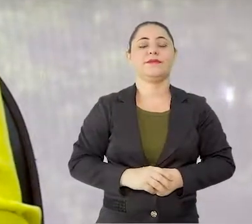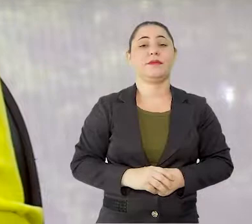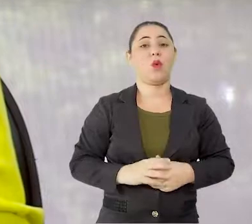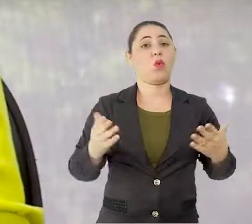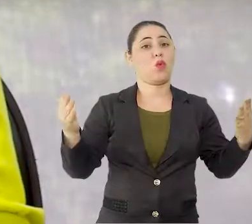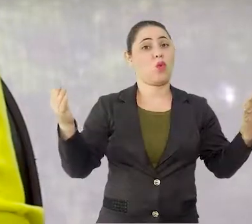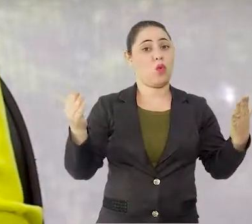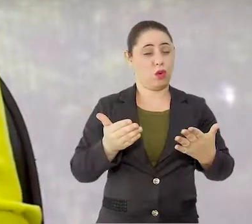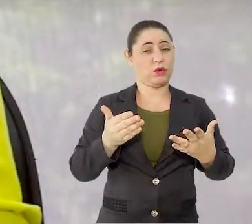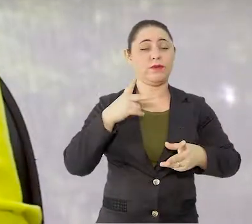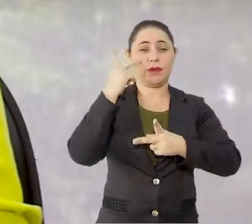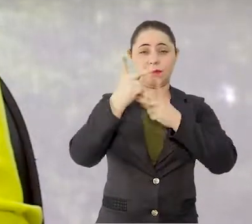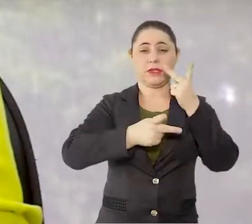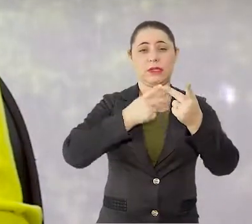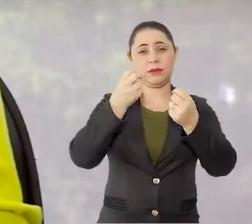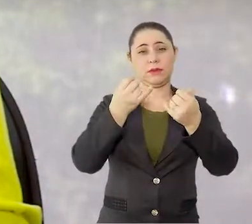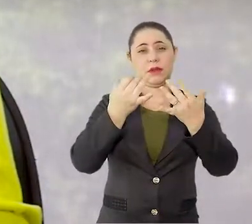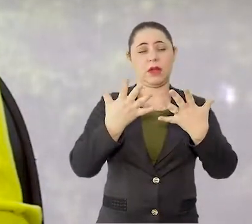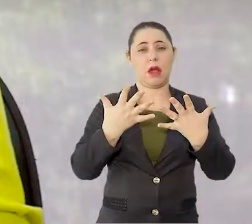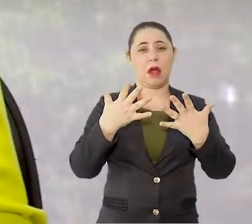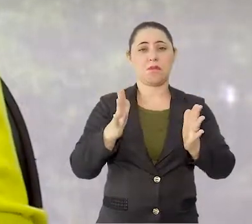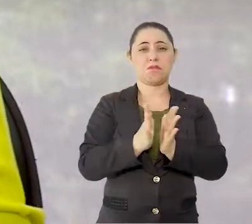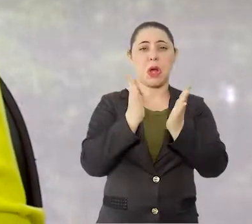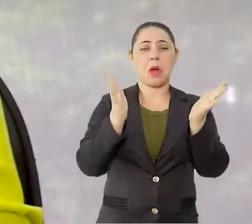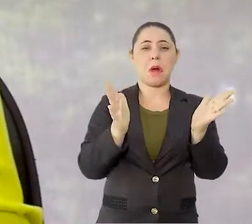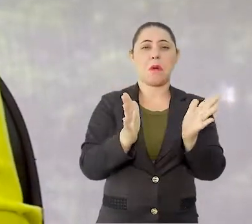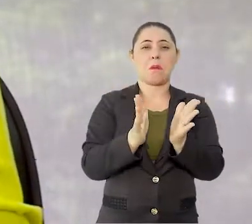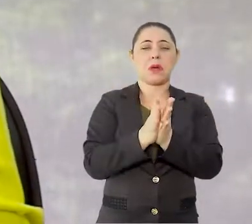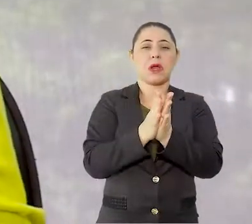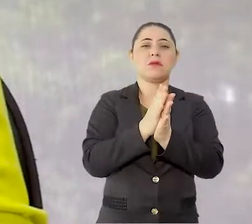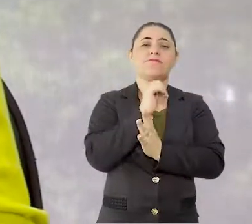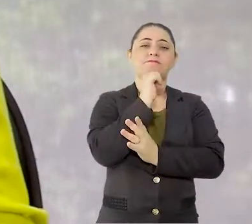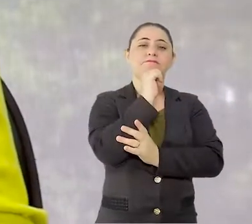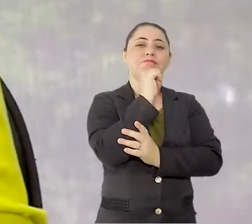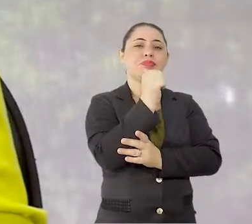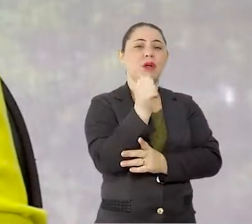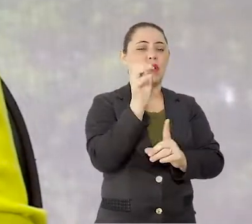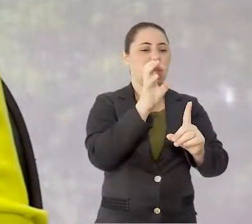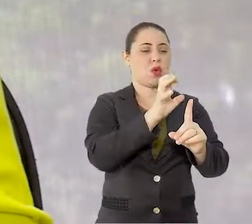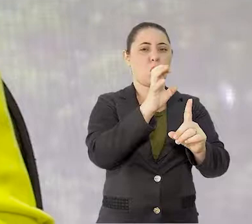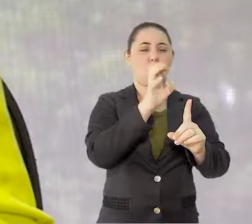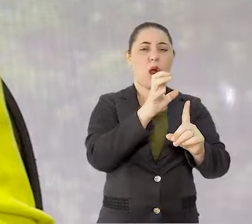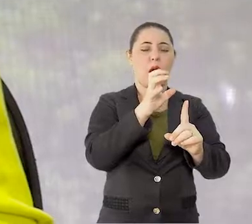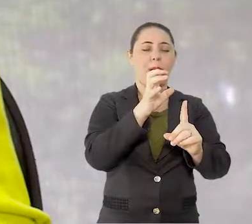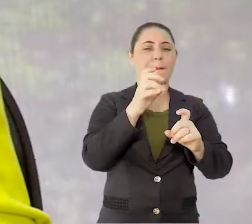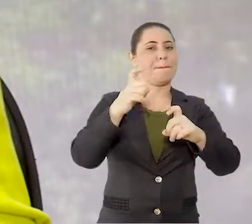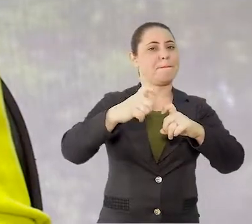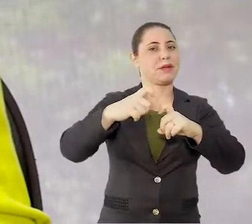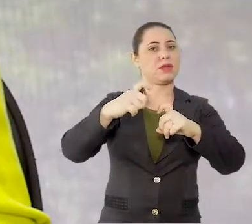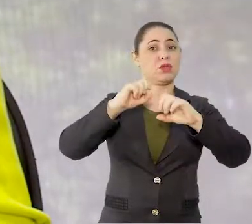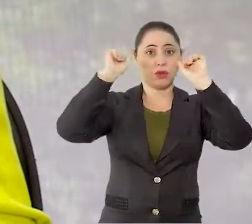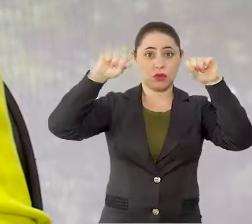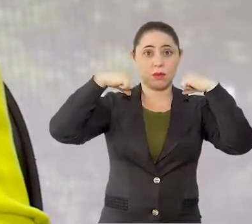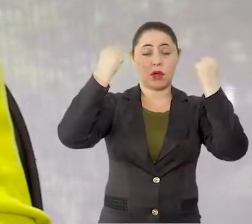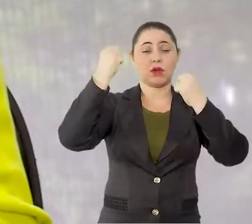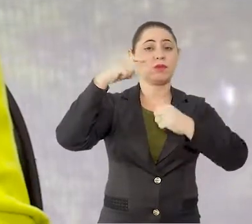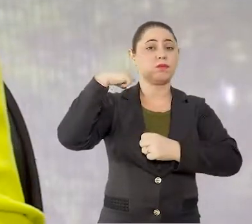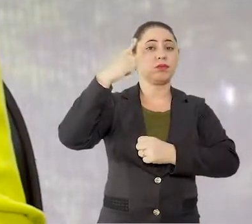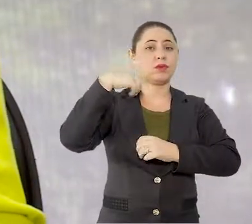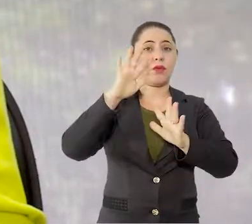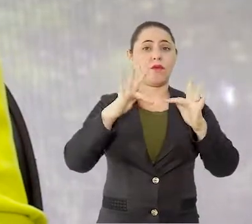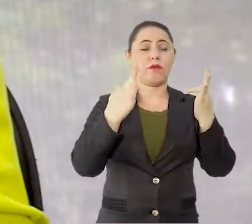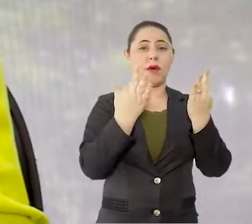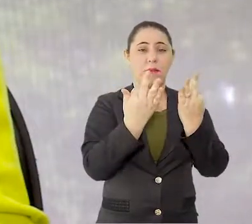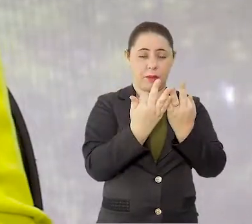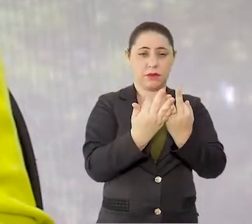sociedade. Nesta edição vamos falar sobre pobreza menstrual e suas consequências, medicina esportiva,